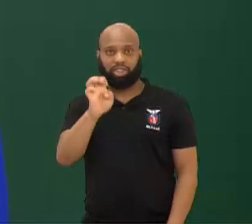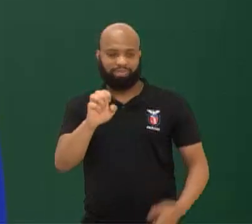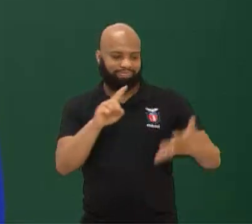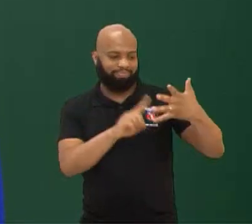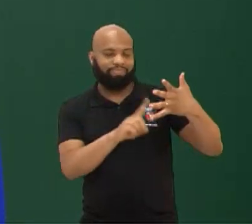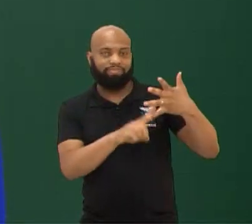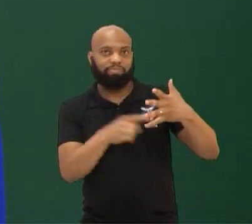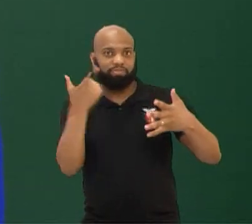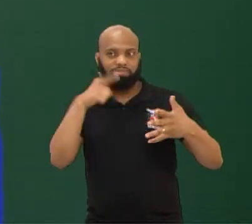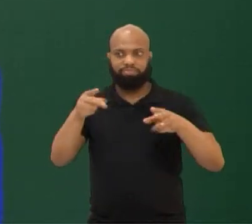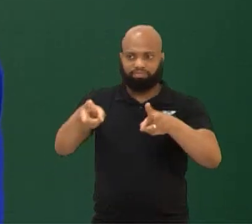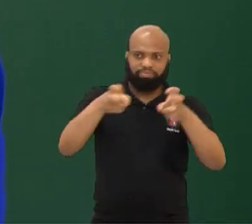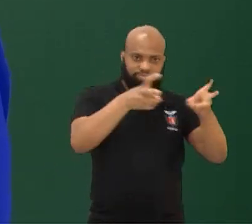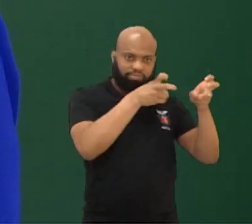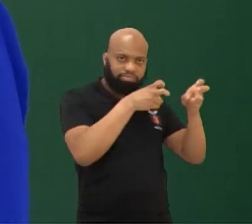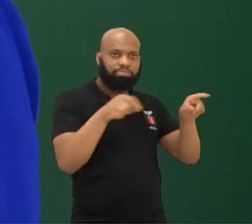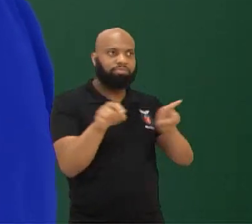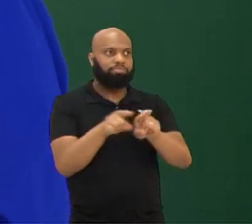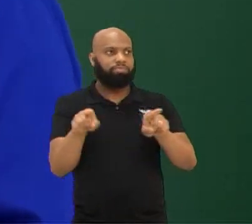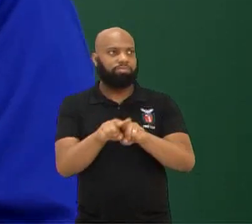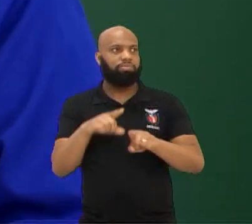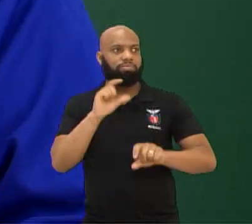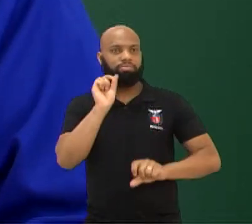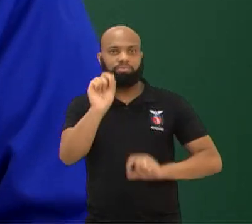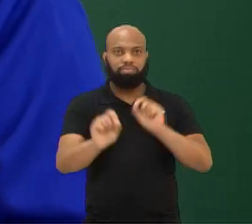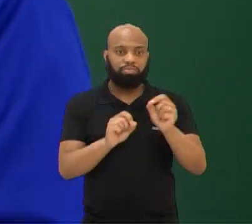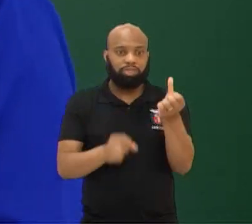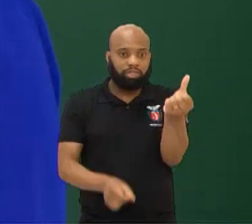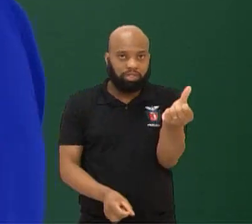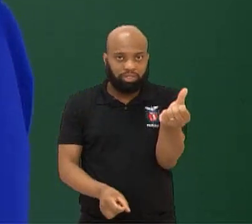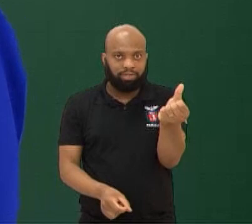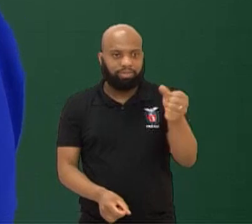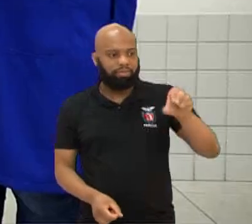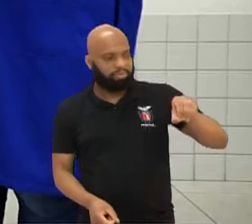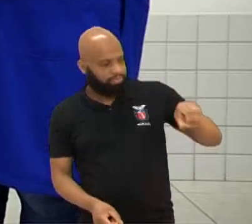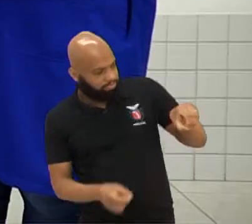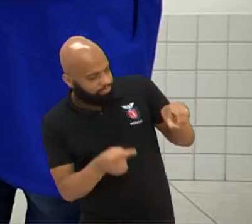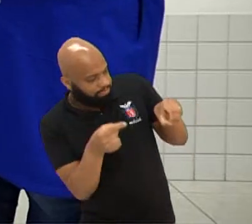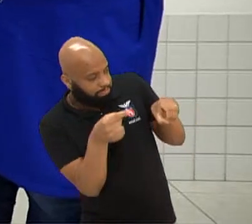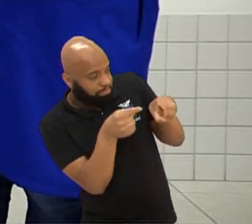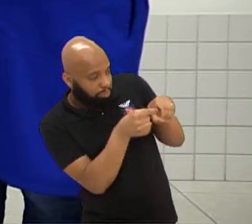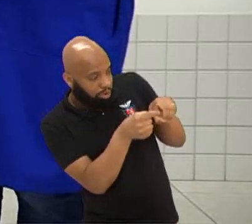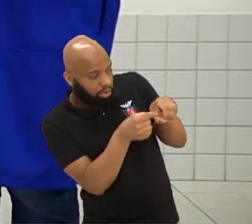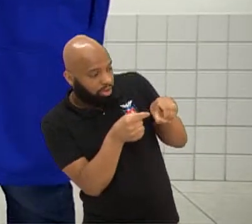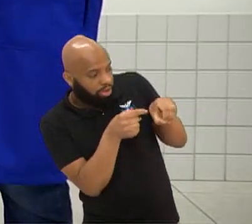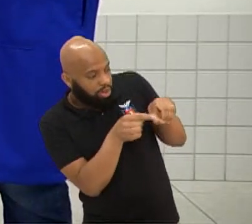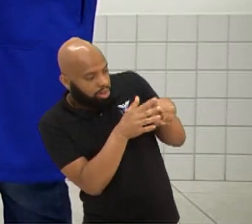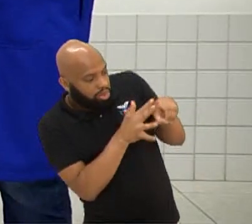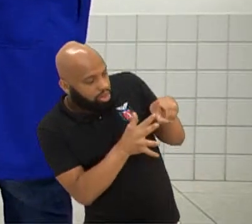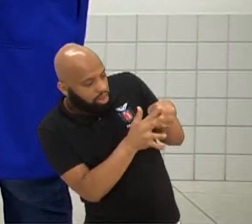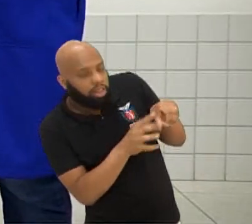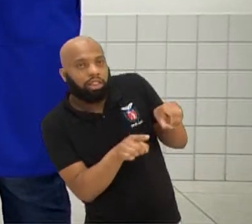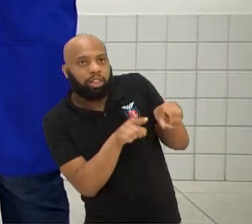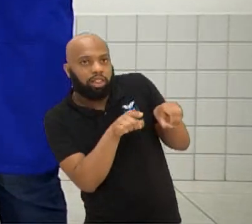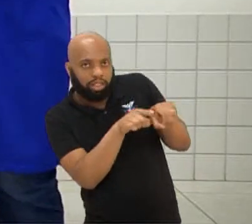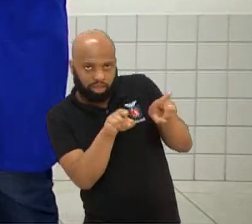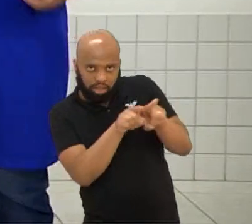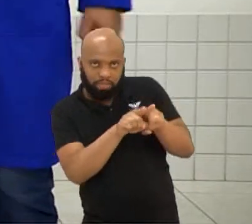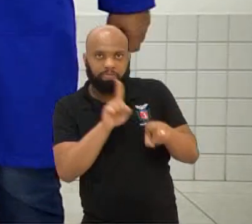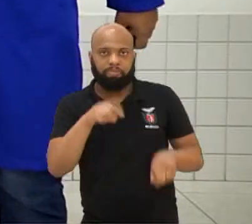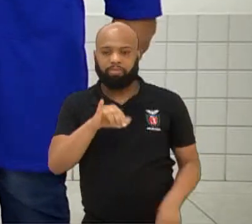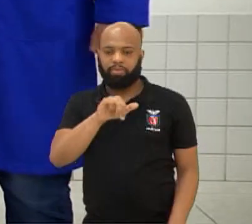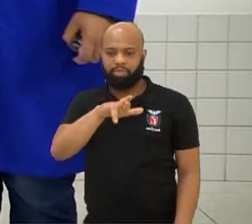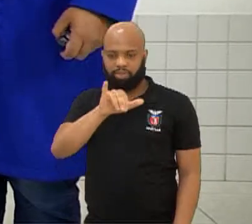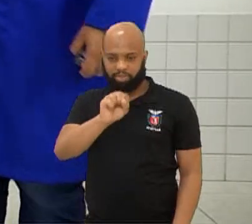das células epiteliais, e a íris e a pupila. Só que ainda não consigo entender, professor, a importância da íris e da pupila para a nossa visão. E